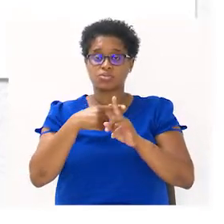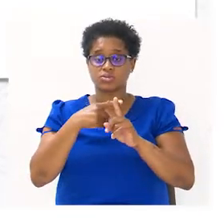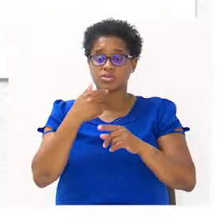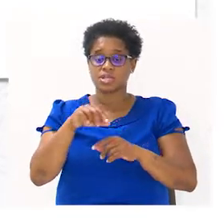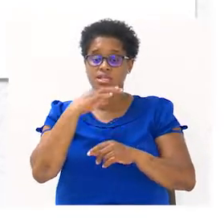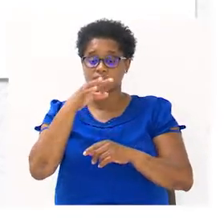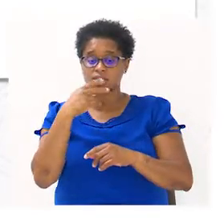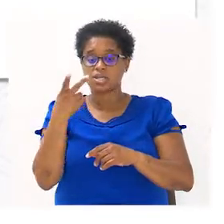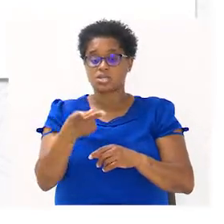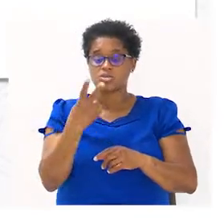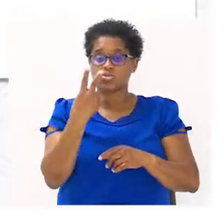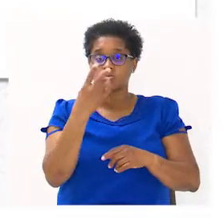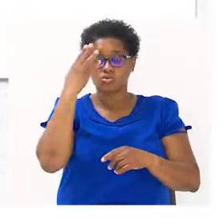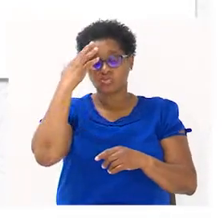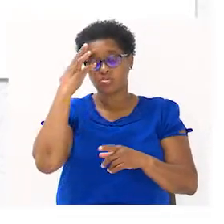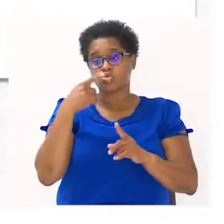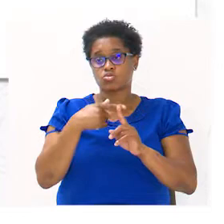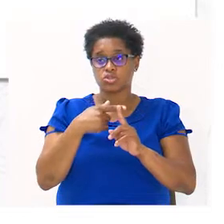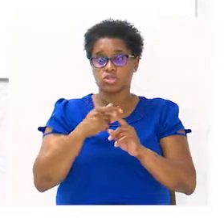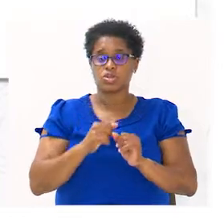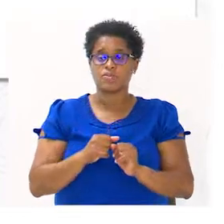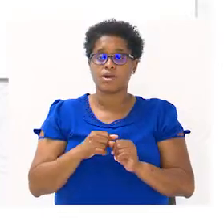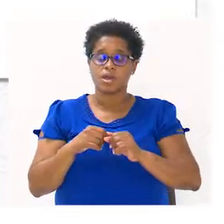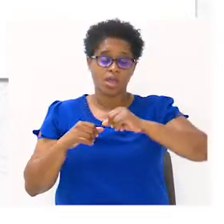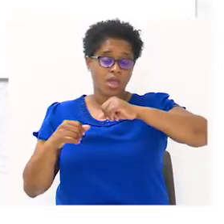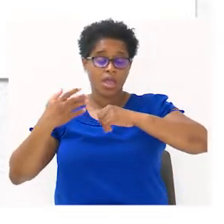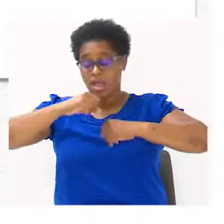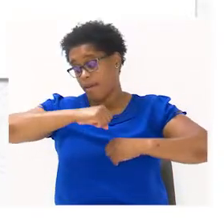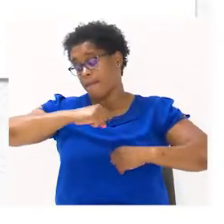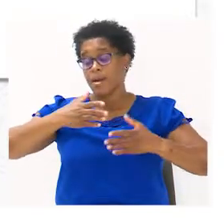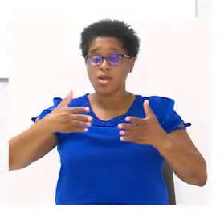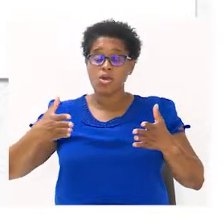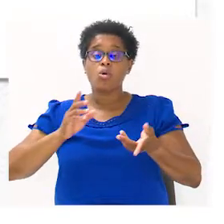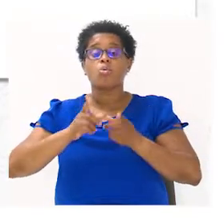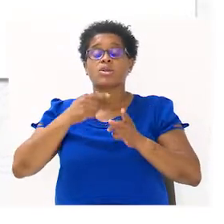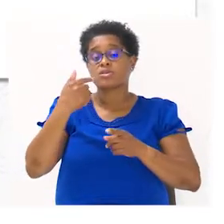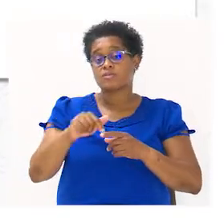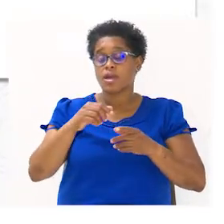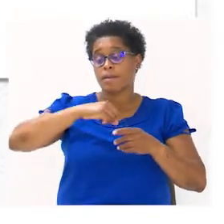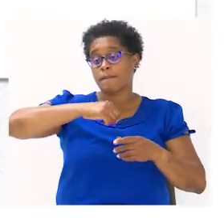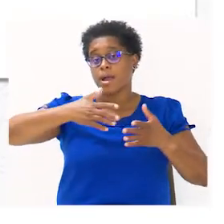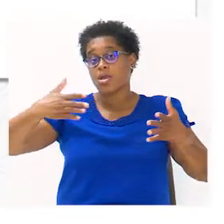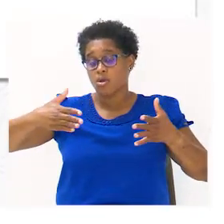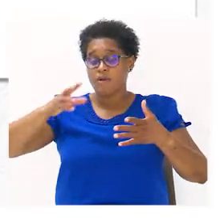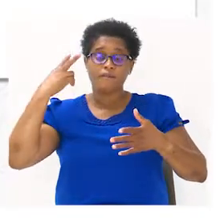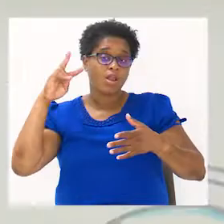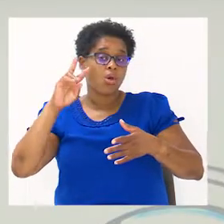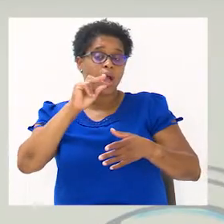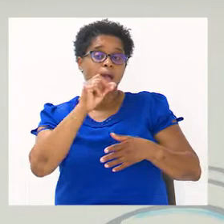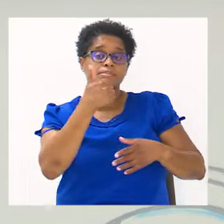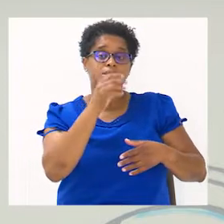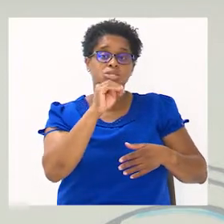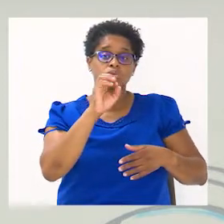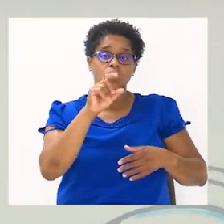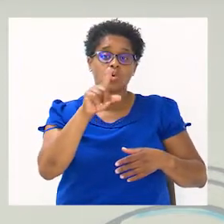de dois números positivos, é maior o que tiver maior valor absoluto. É